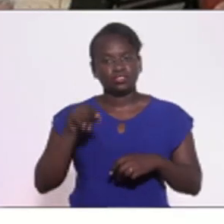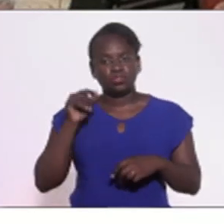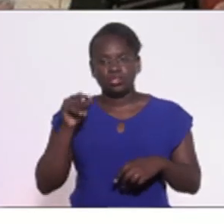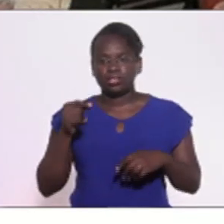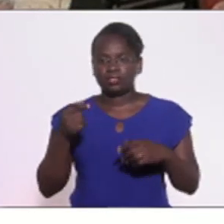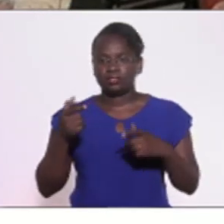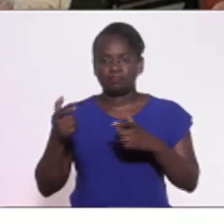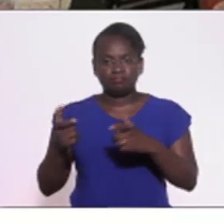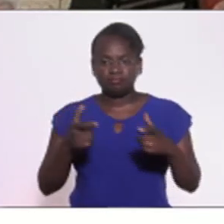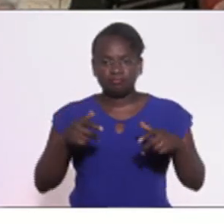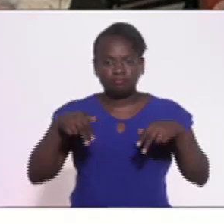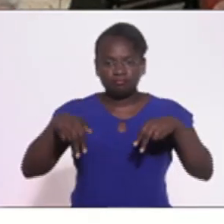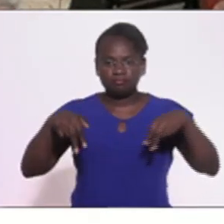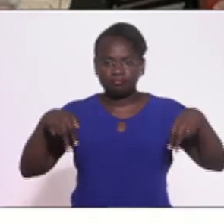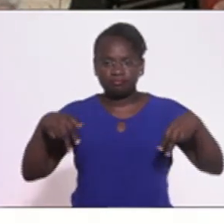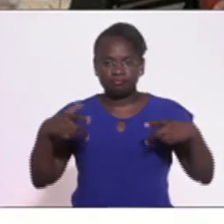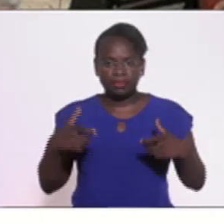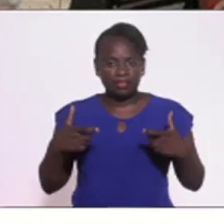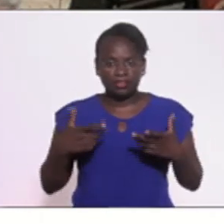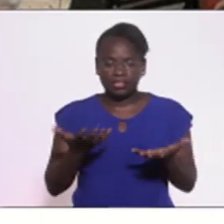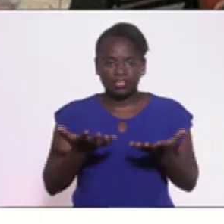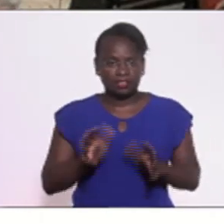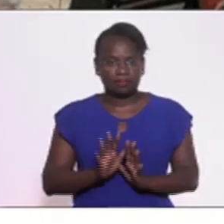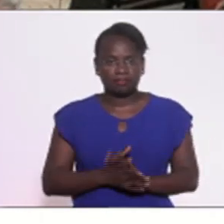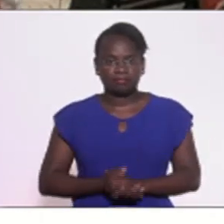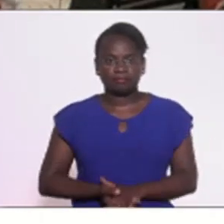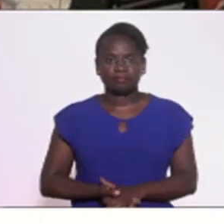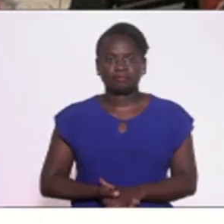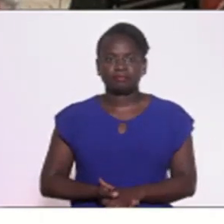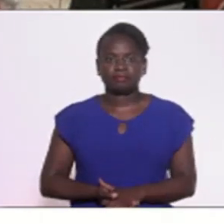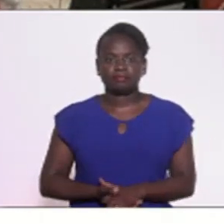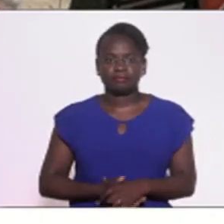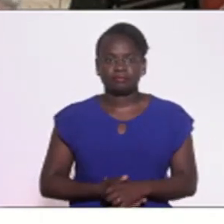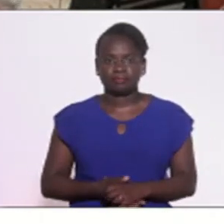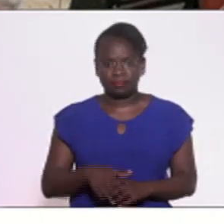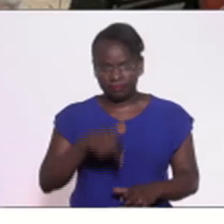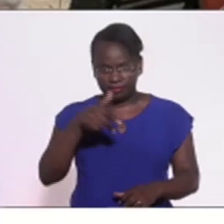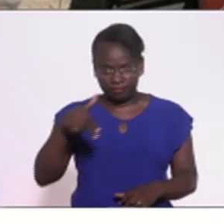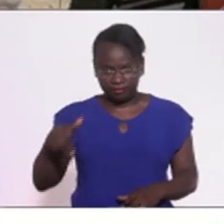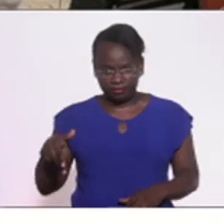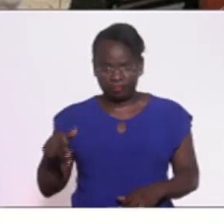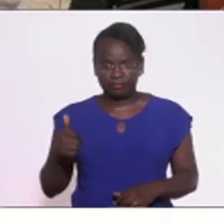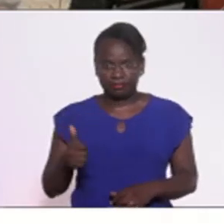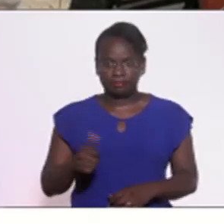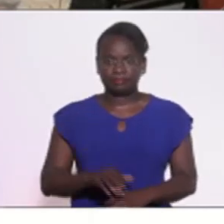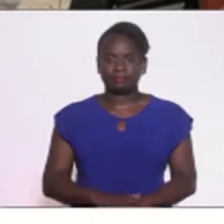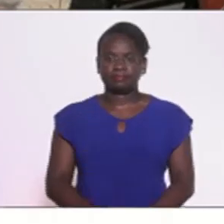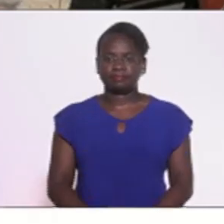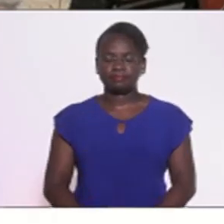onde quer. Vai descer ali?